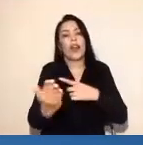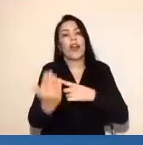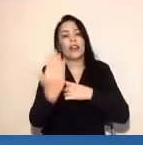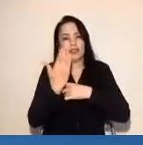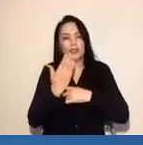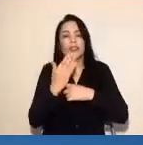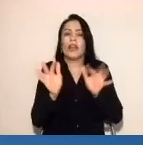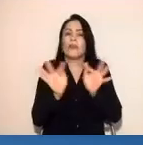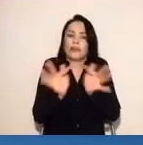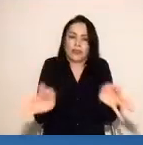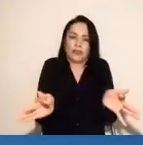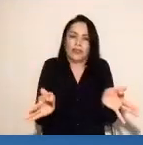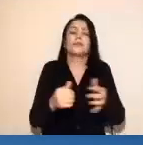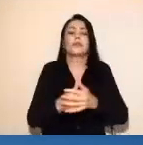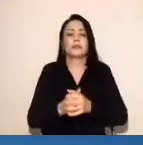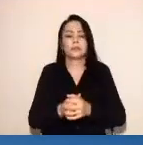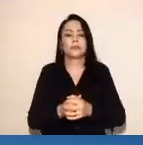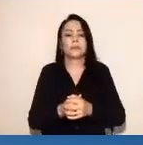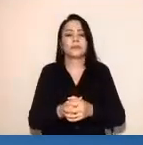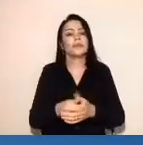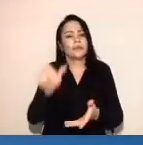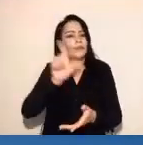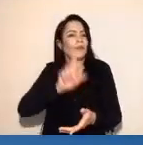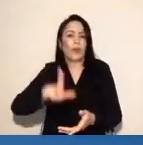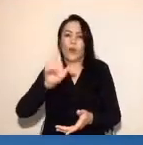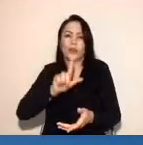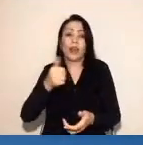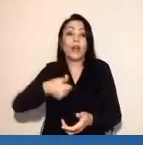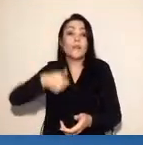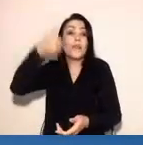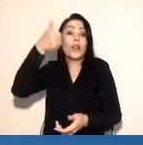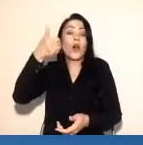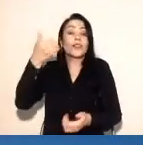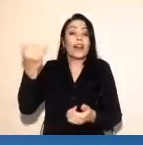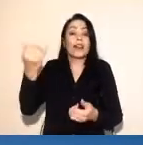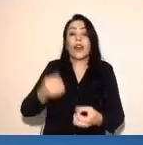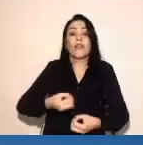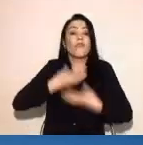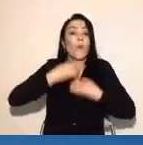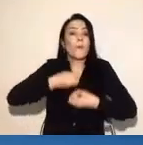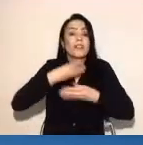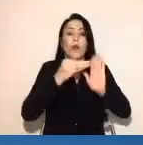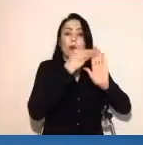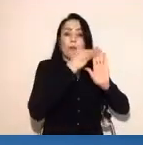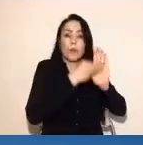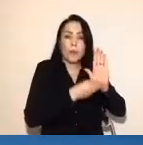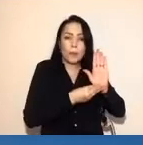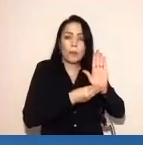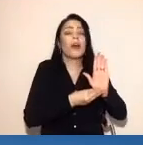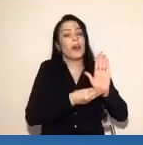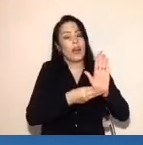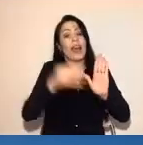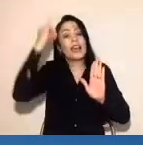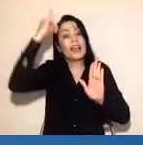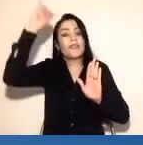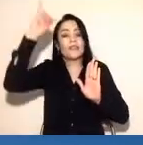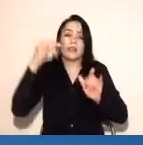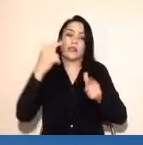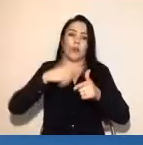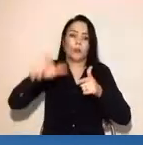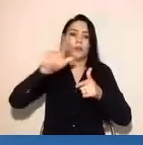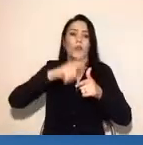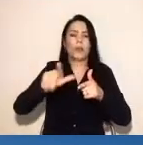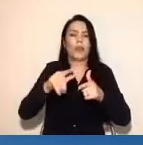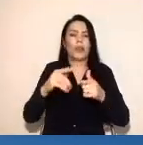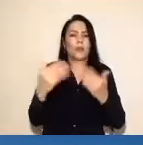simplificação maior e, lógico, melhora a precisão das informações que vão na declaração e evitam qualquer tipo de questionamento ou